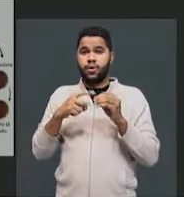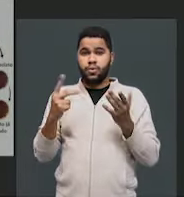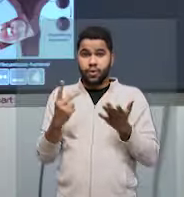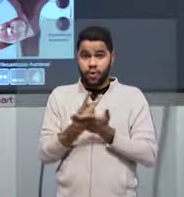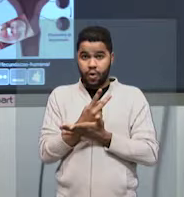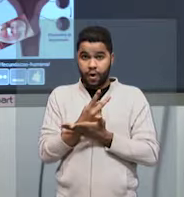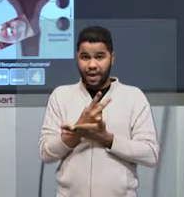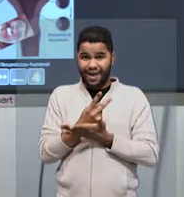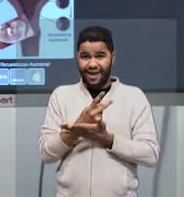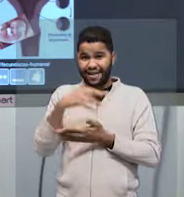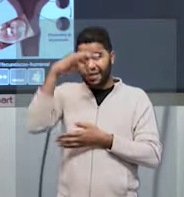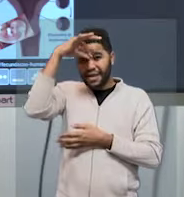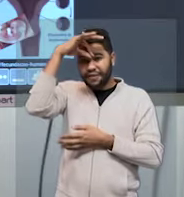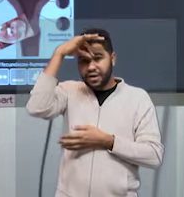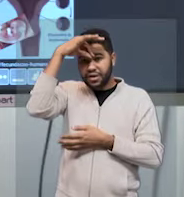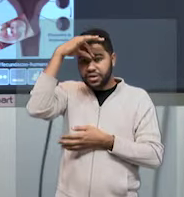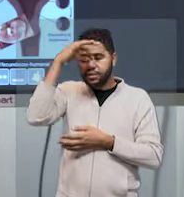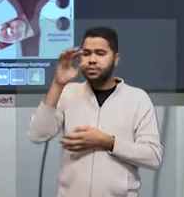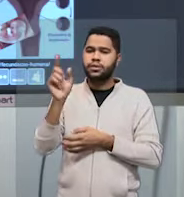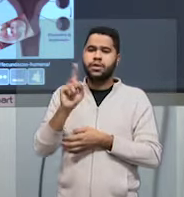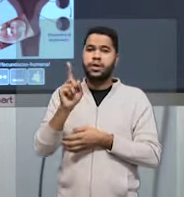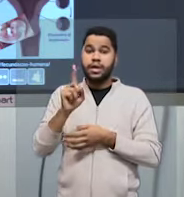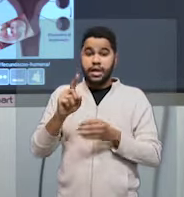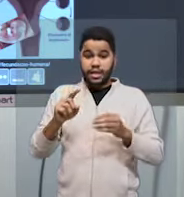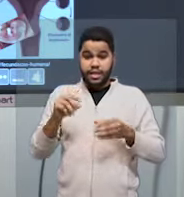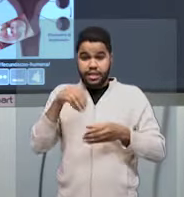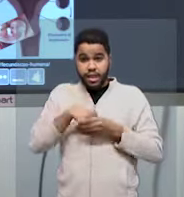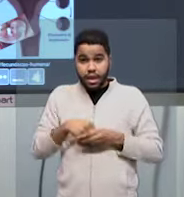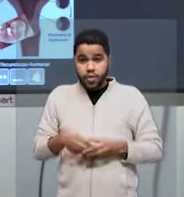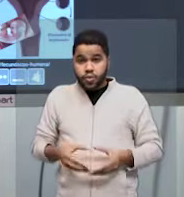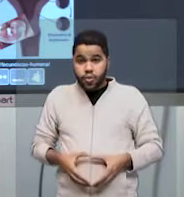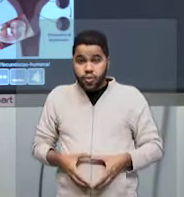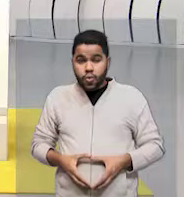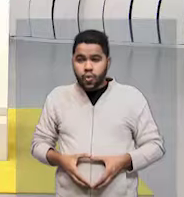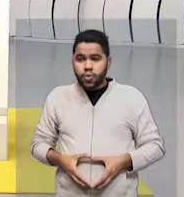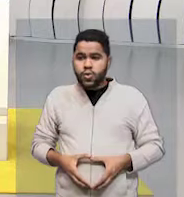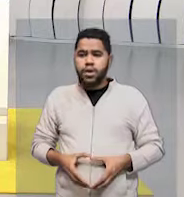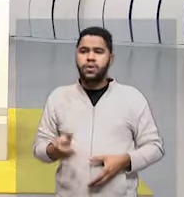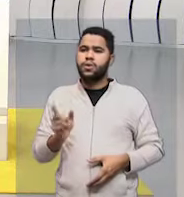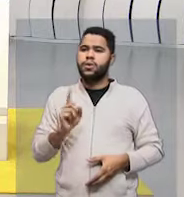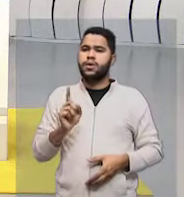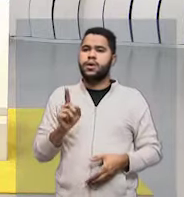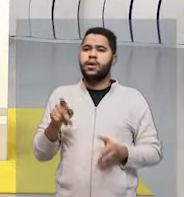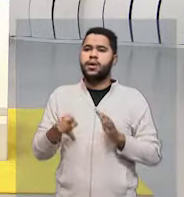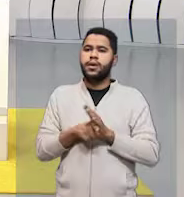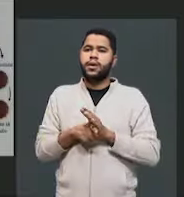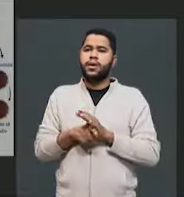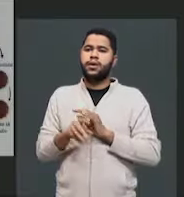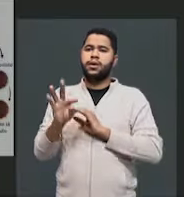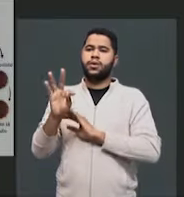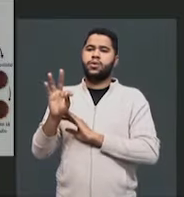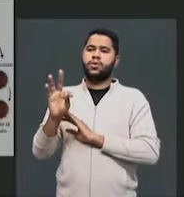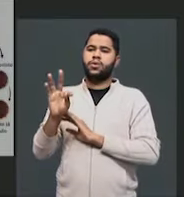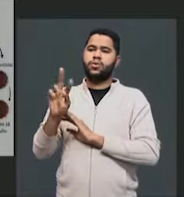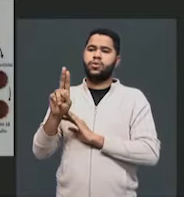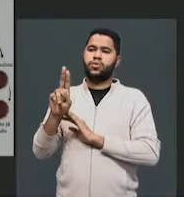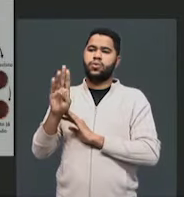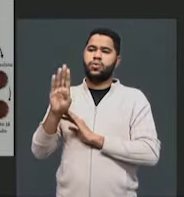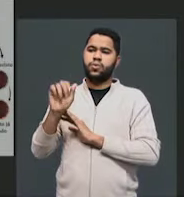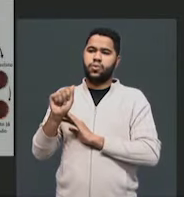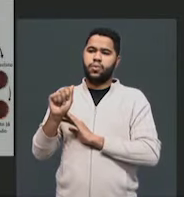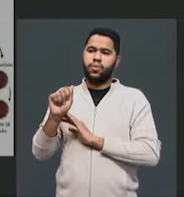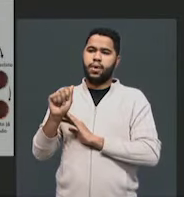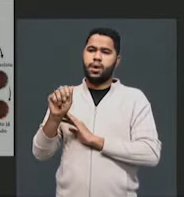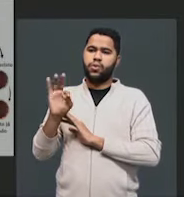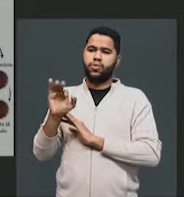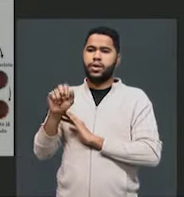na vagina, a fecundação não ocorre no útero. Fecundação ocorre na tuba uterina. É